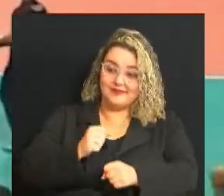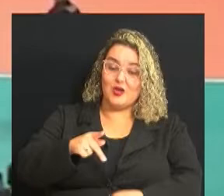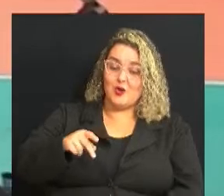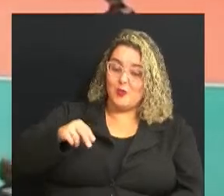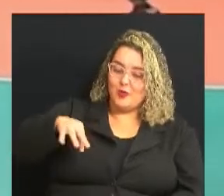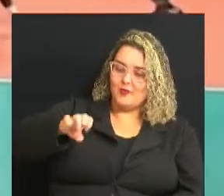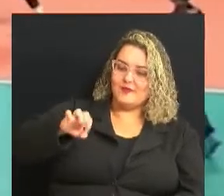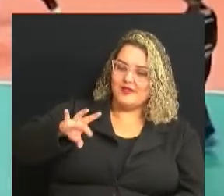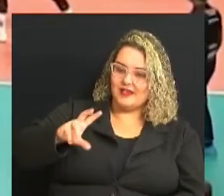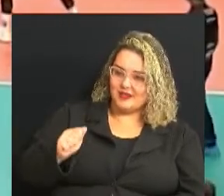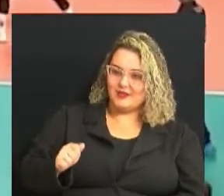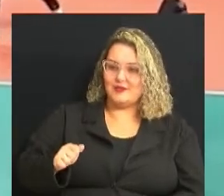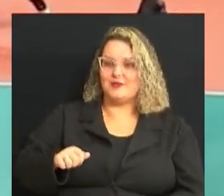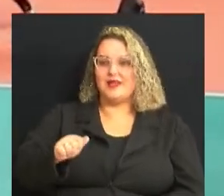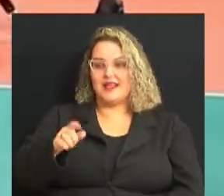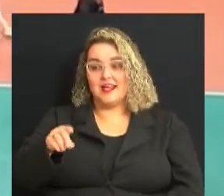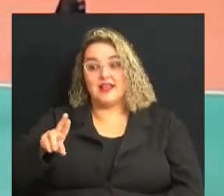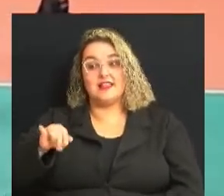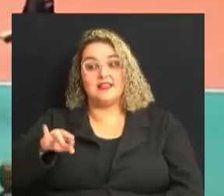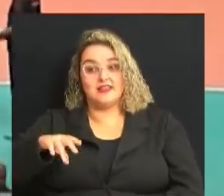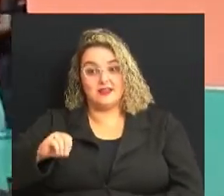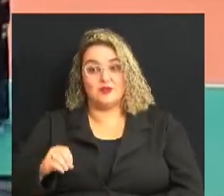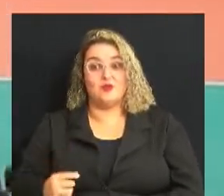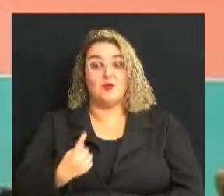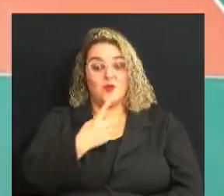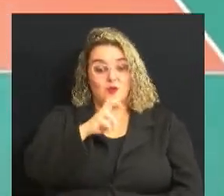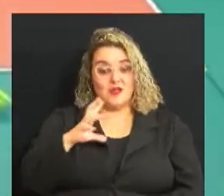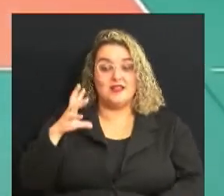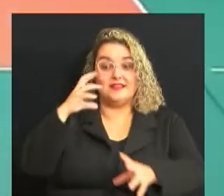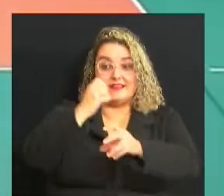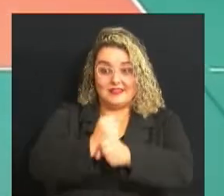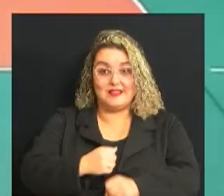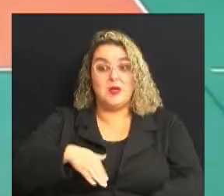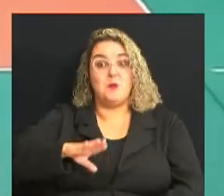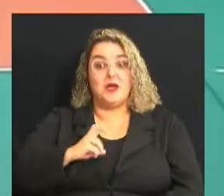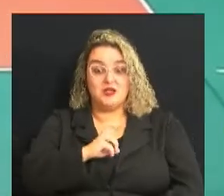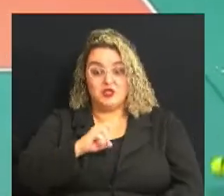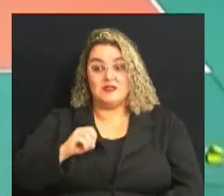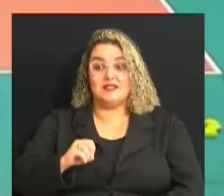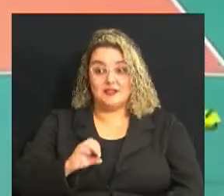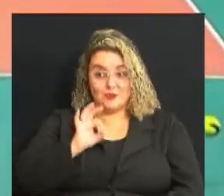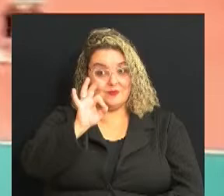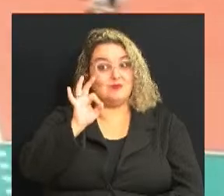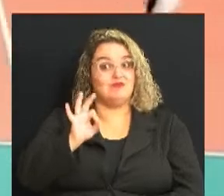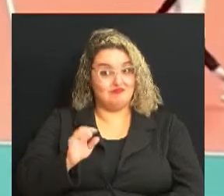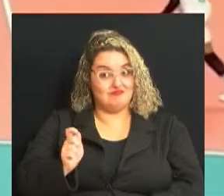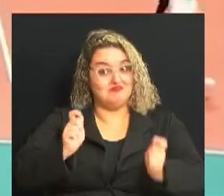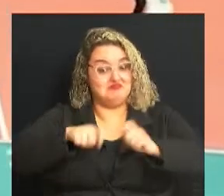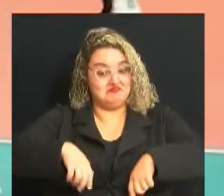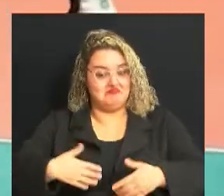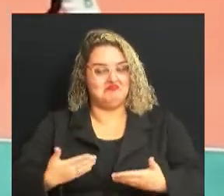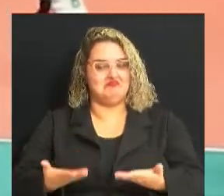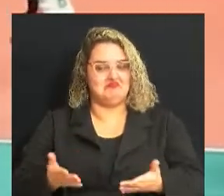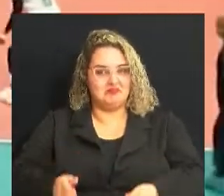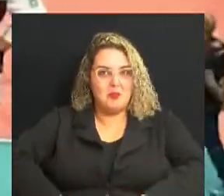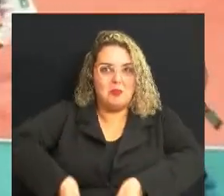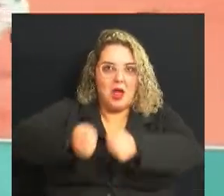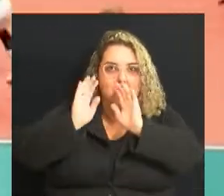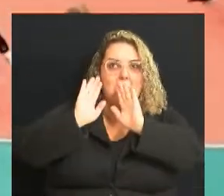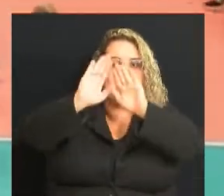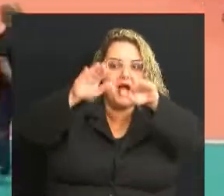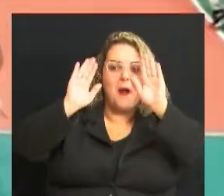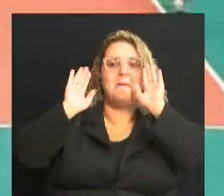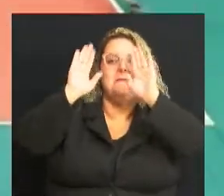maior pontuador campineiro com 15 pontos e mais de 50% de aproveitamento no ataque. O